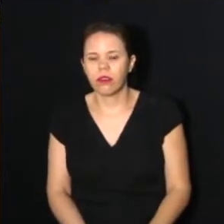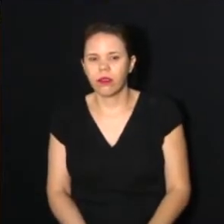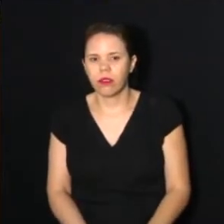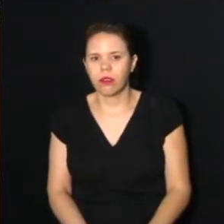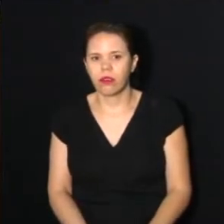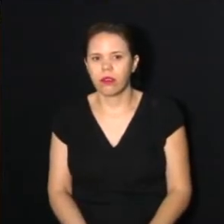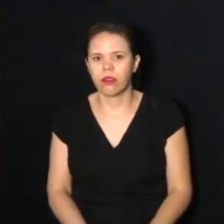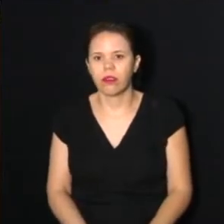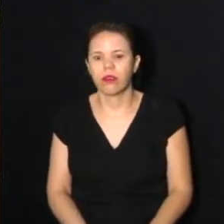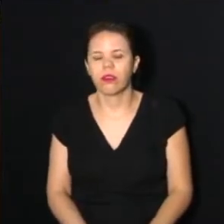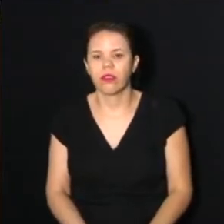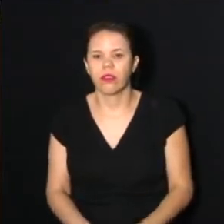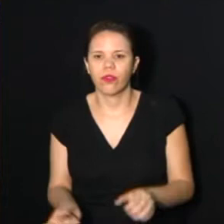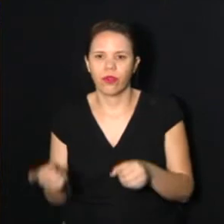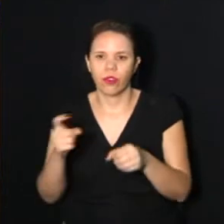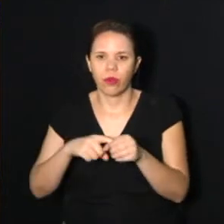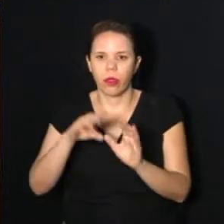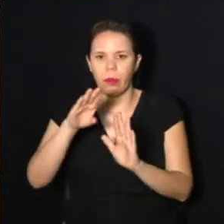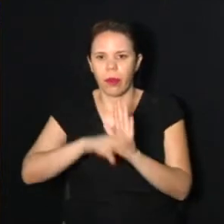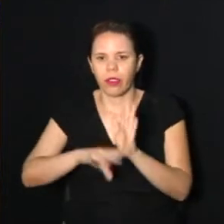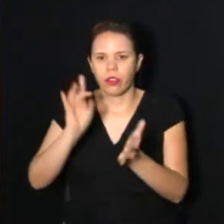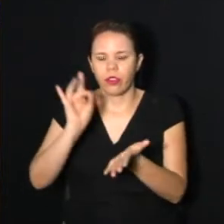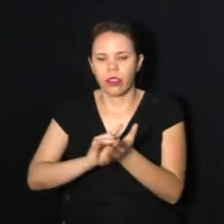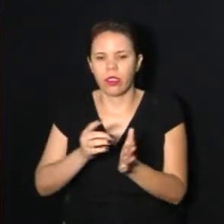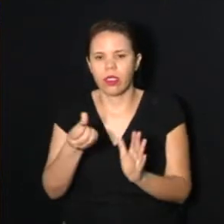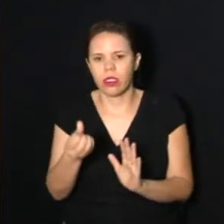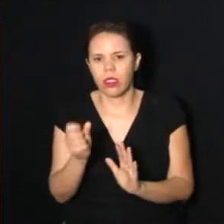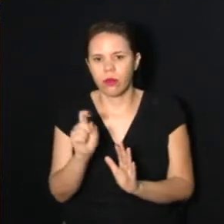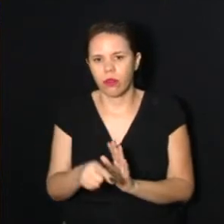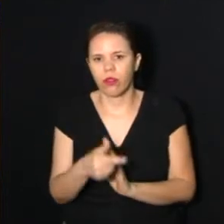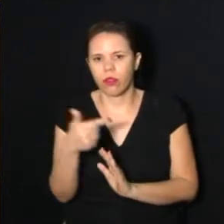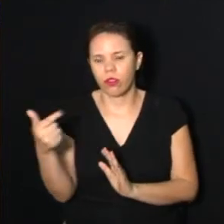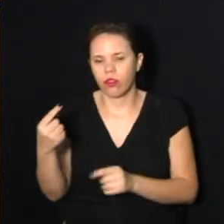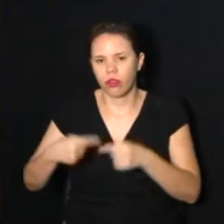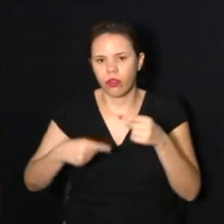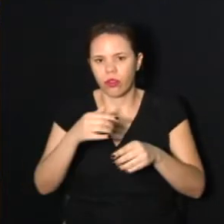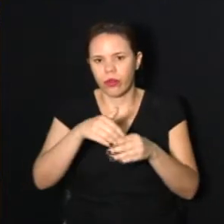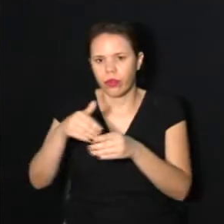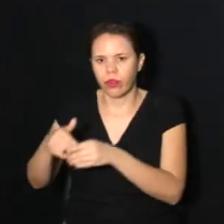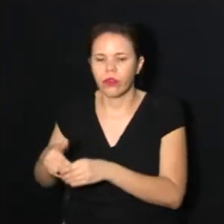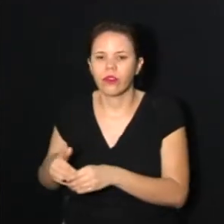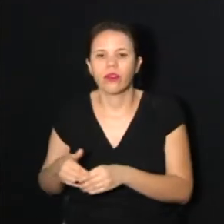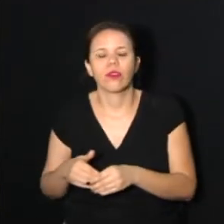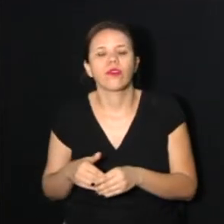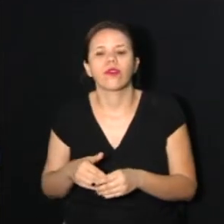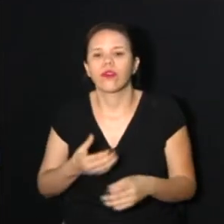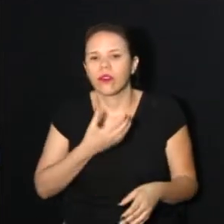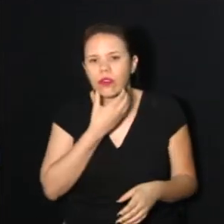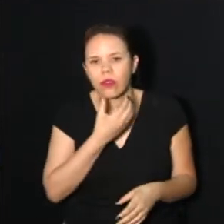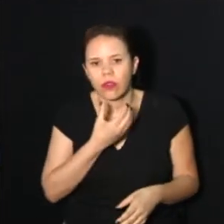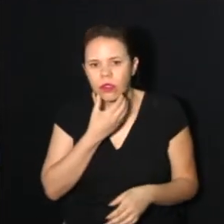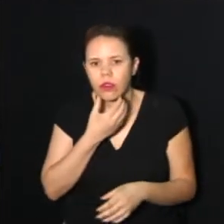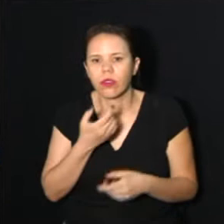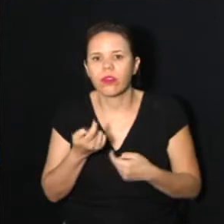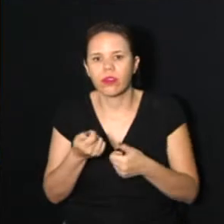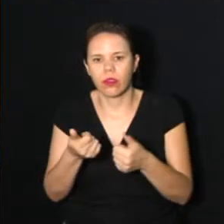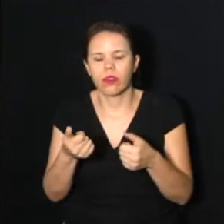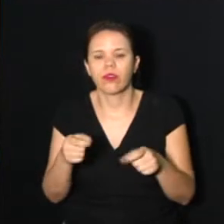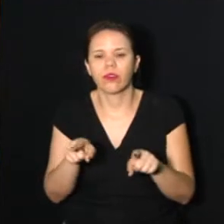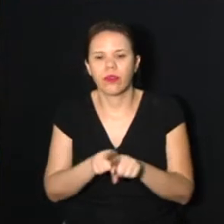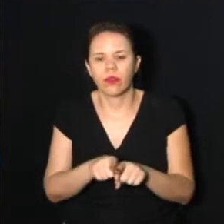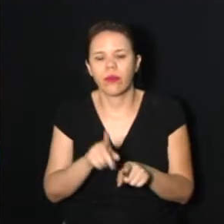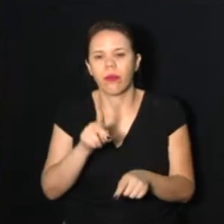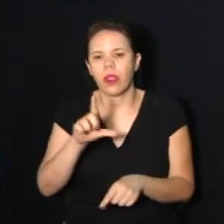Então, voltemos então à pauta original 6.2. Discussão e votação do parecer exarado pelo senhor Carmo Luiz, favorável ao substitutivo total